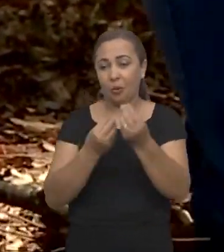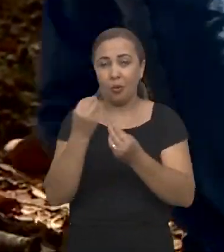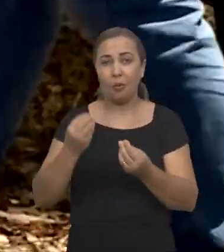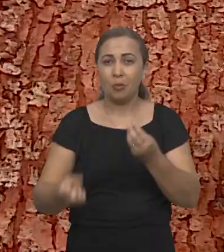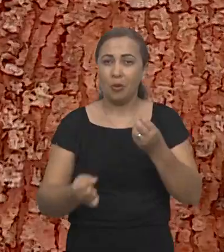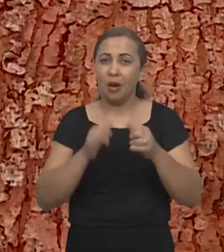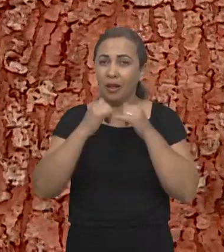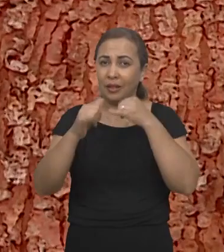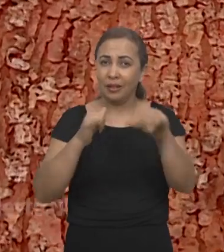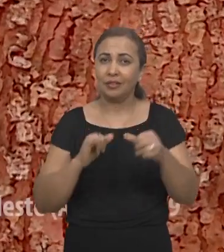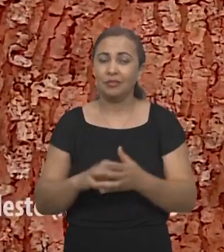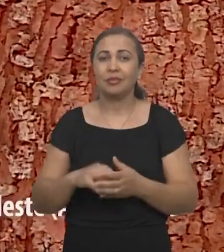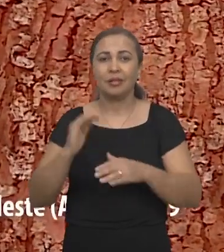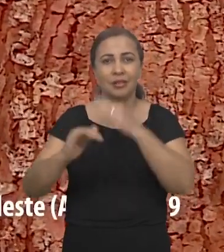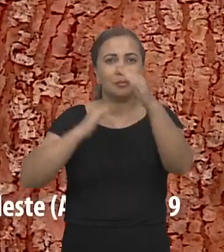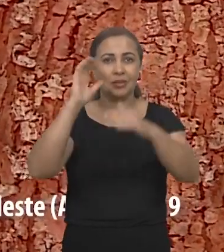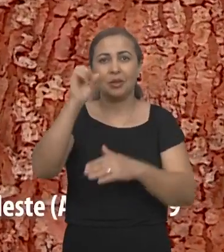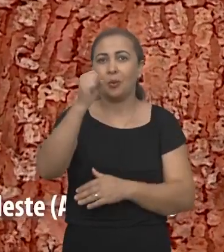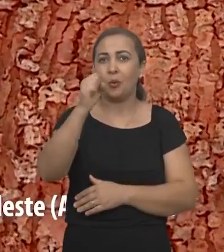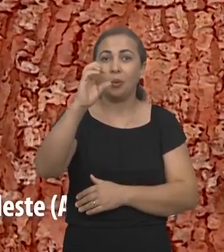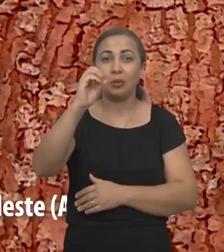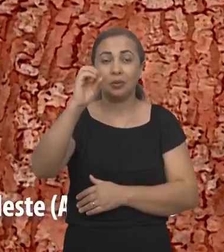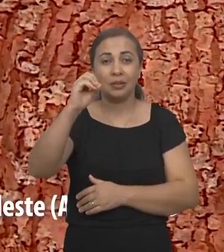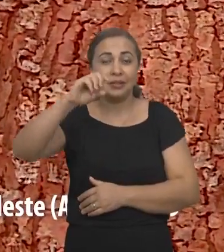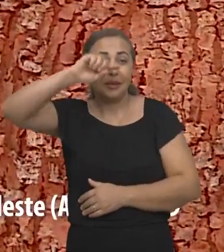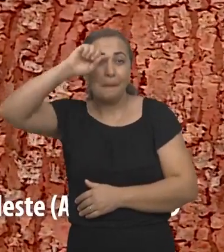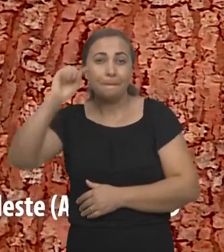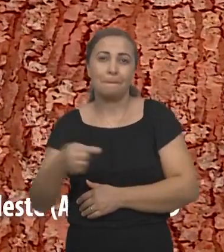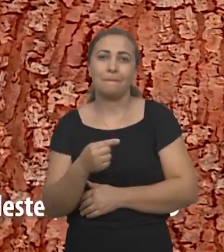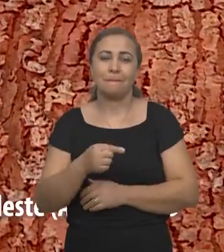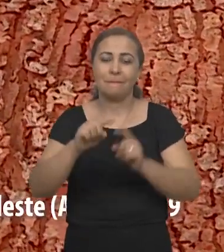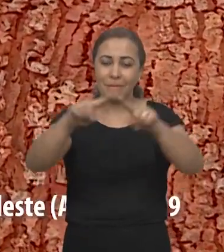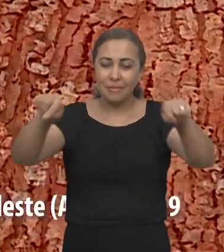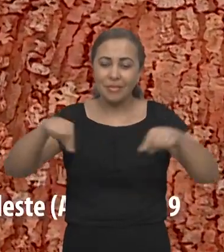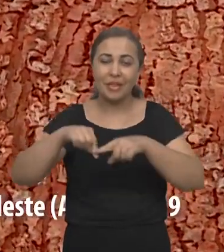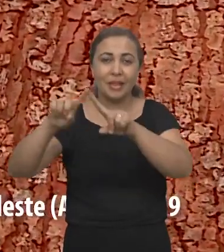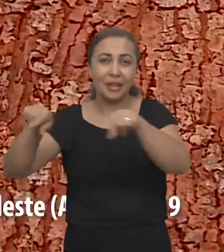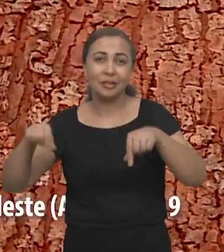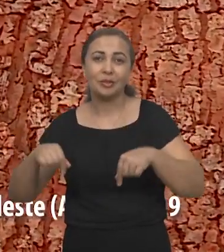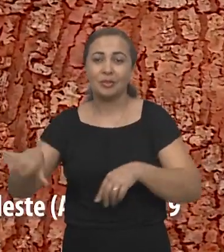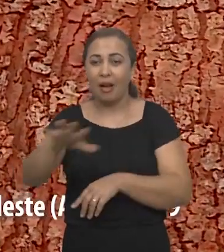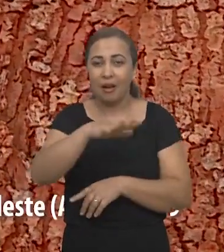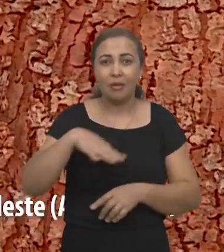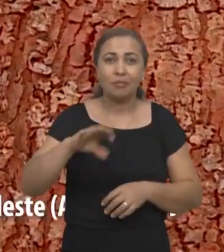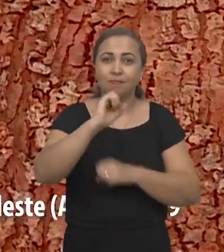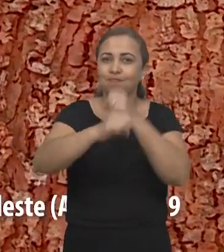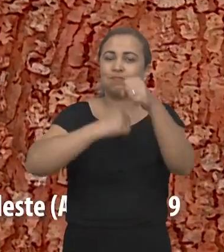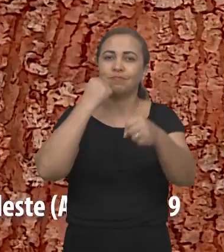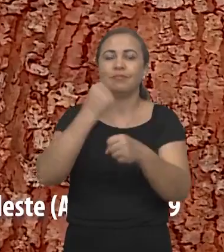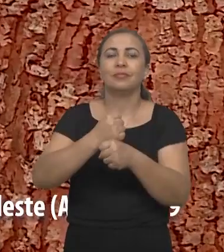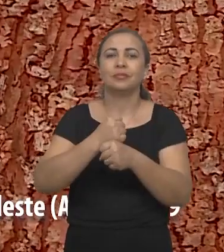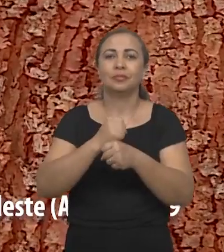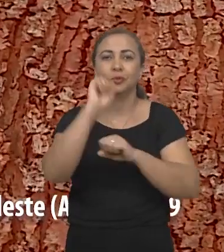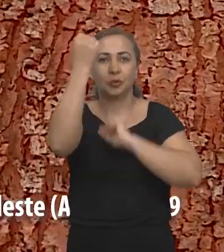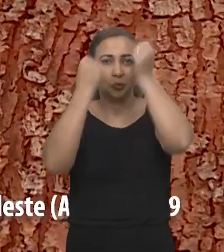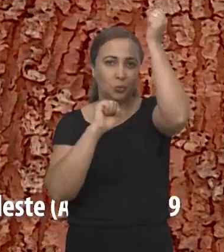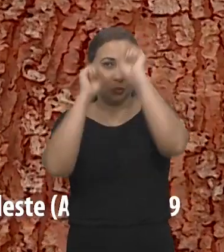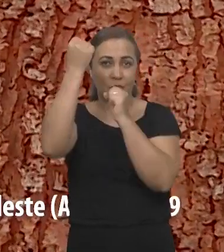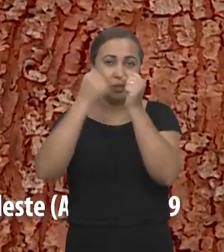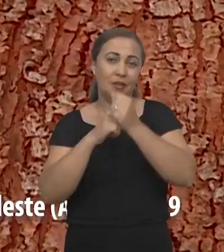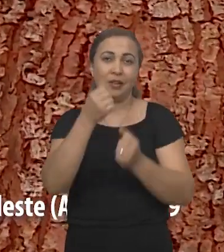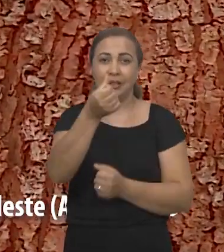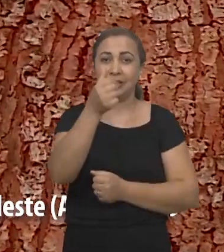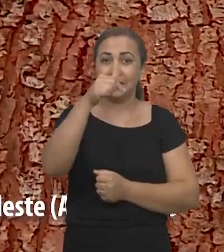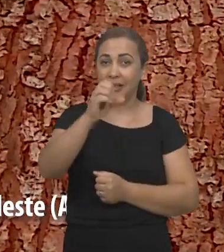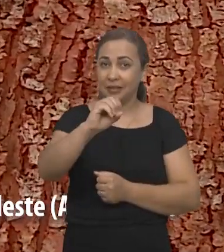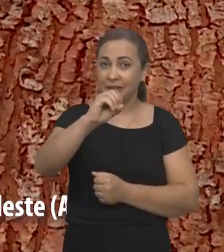no estado ultrapassa as 800 mil toneladas de metros estéreis por ano. O setor industrial é responsável